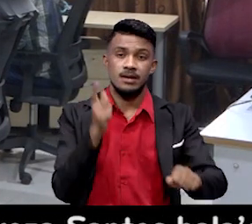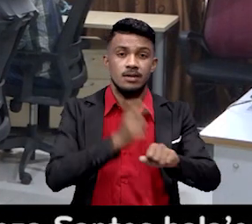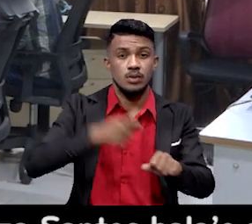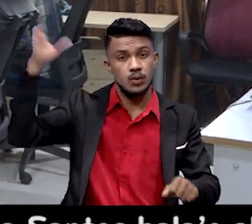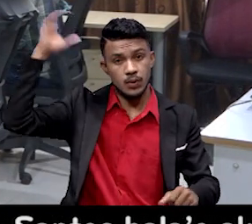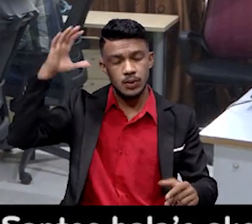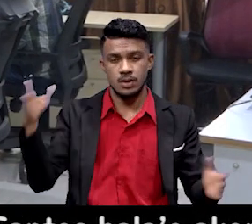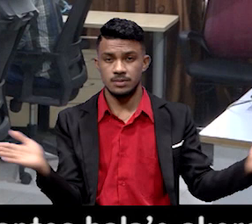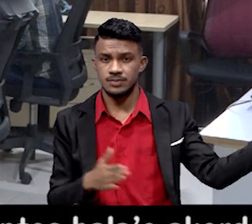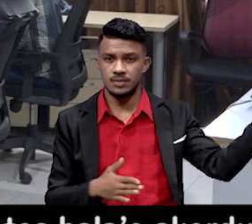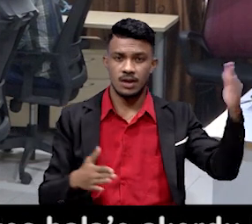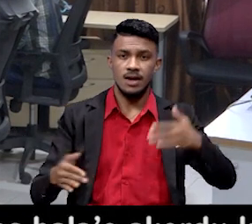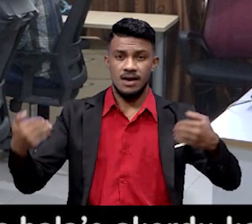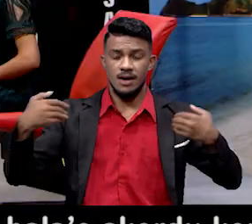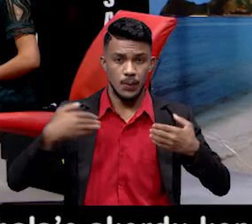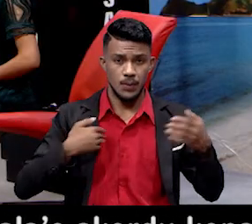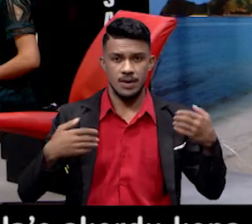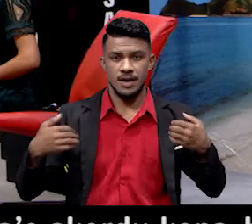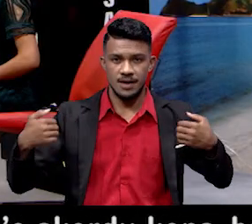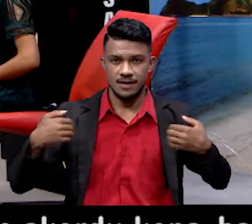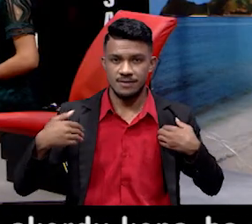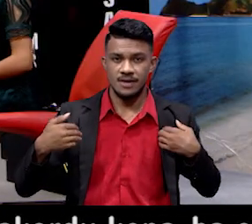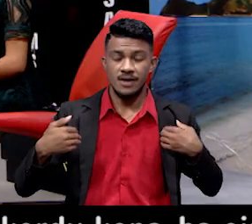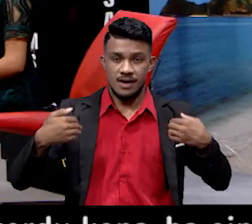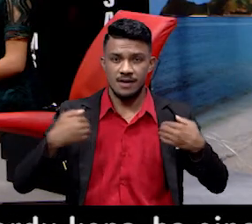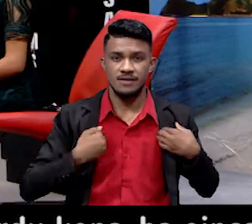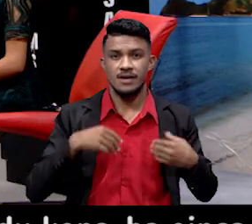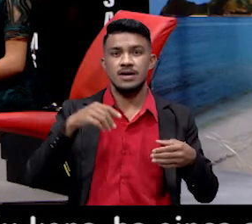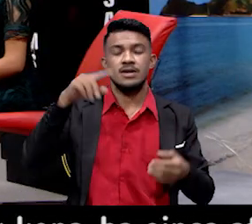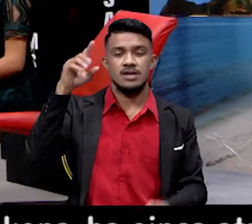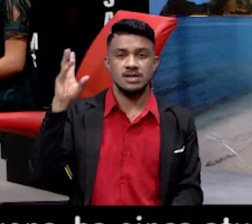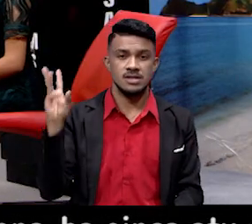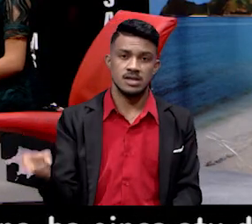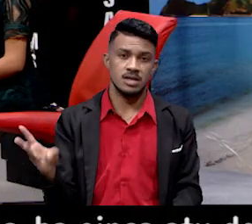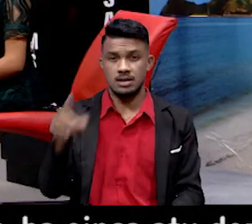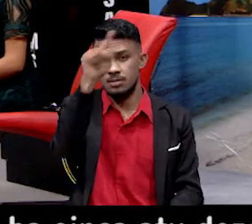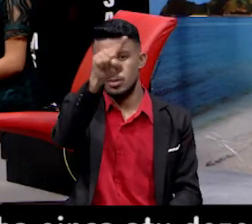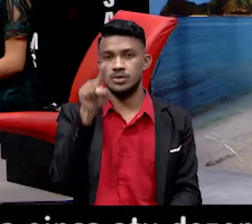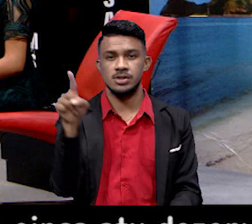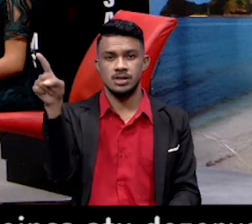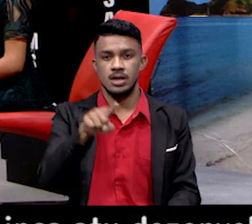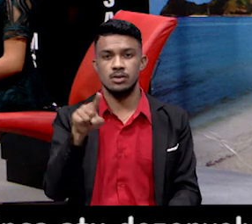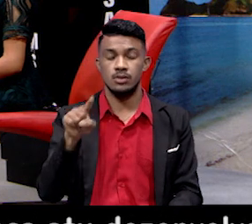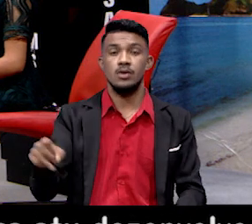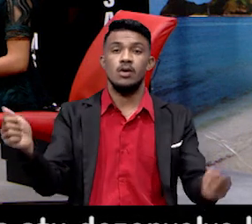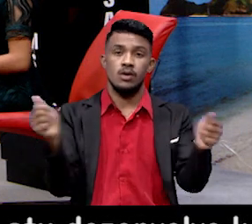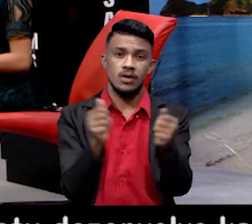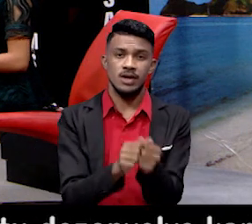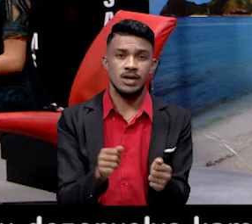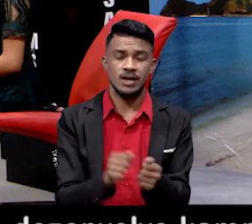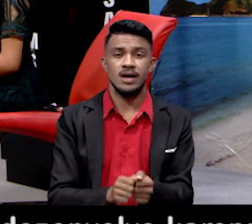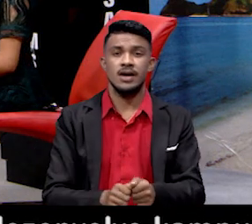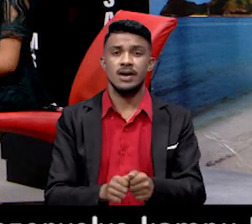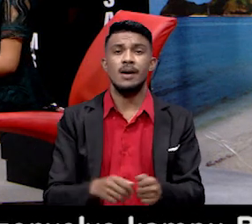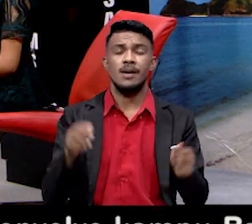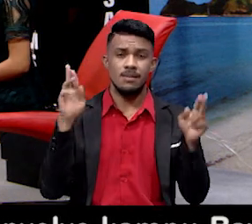nia probabilidade ne por volta 60%. Ho ninia intensidade nebe ke